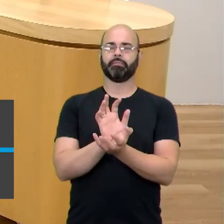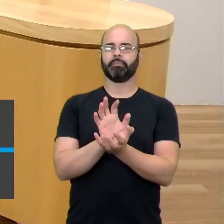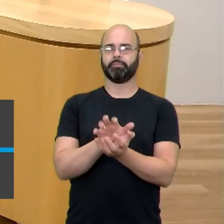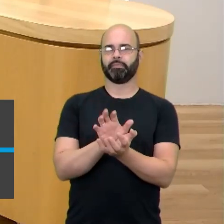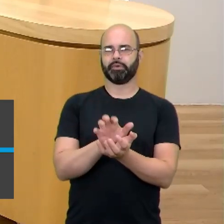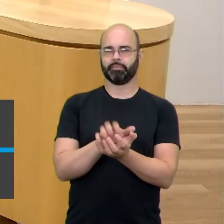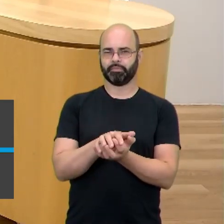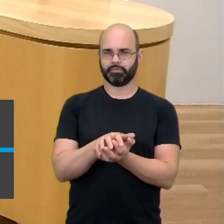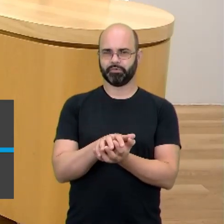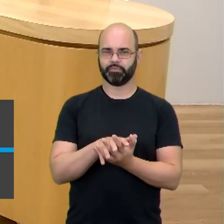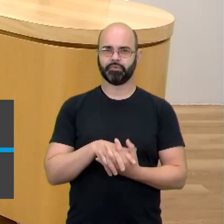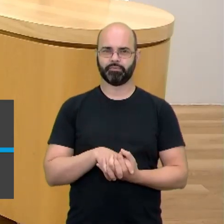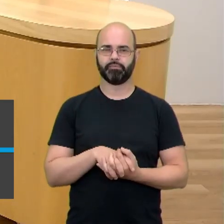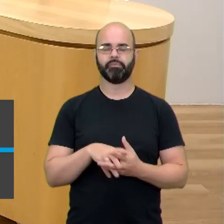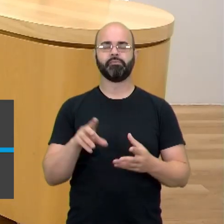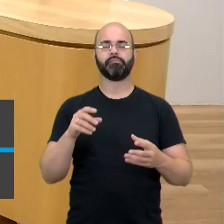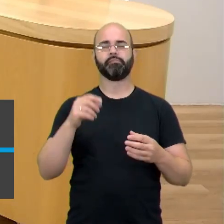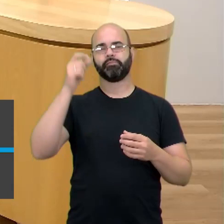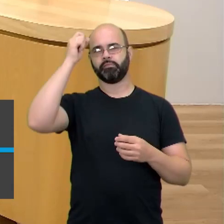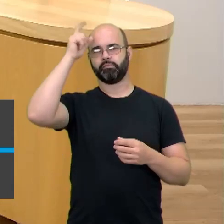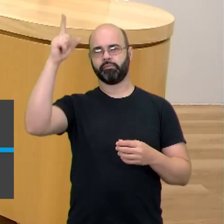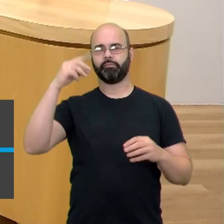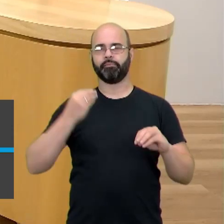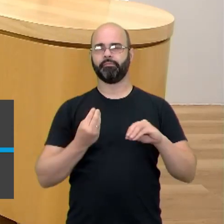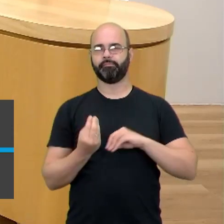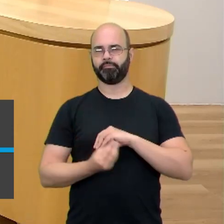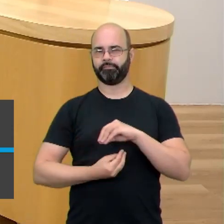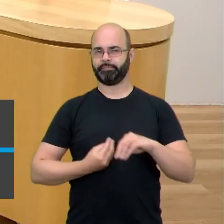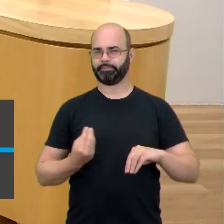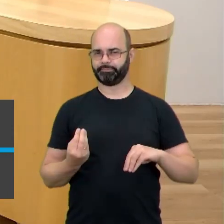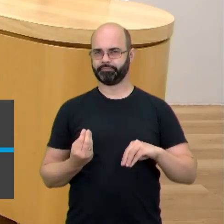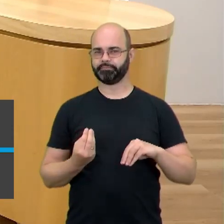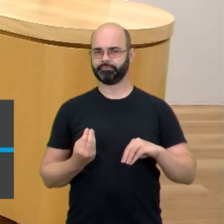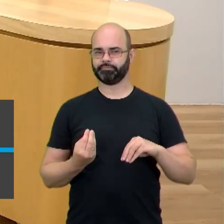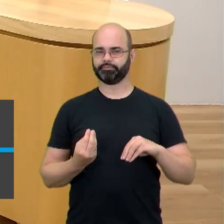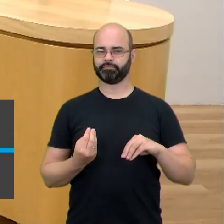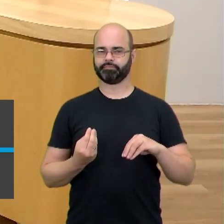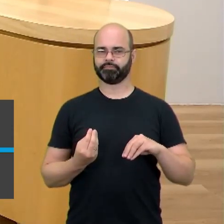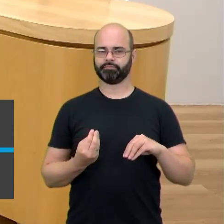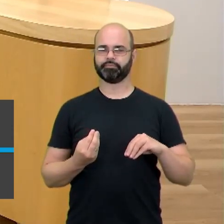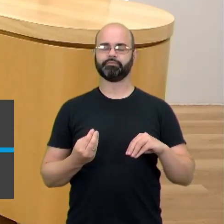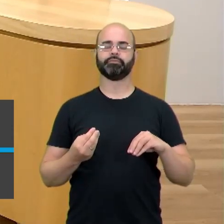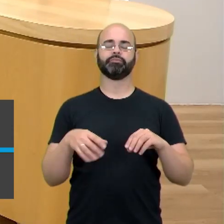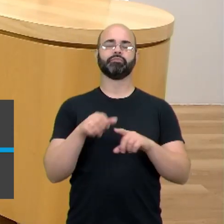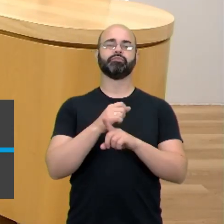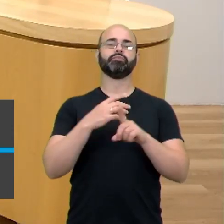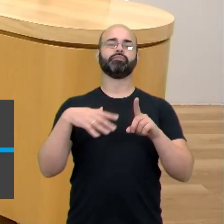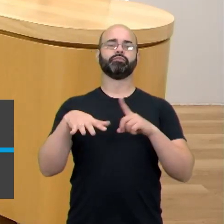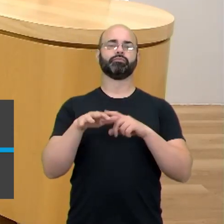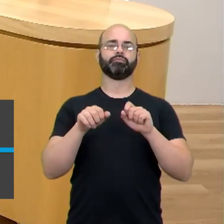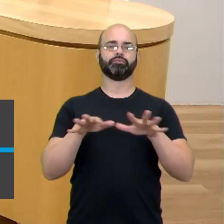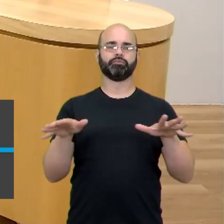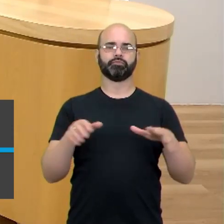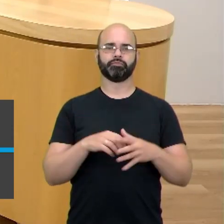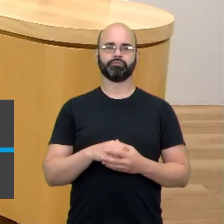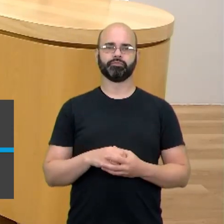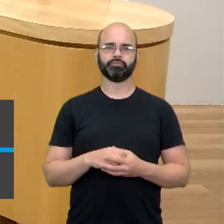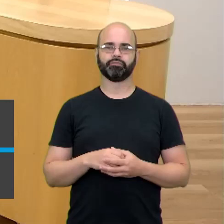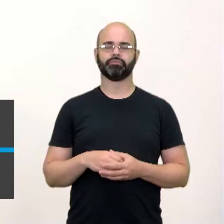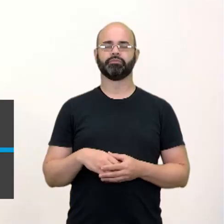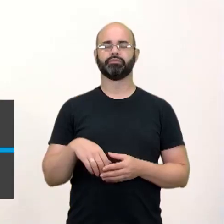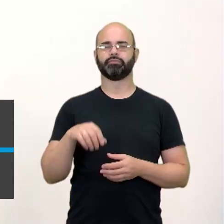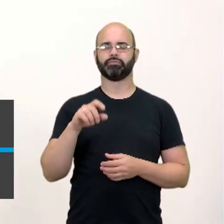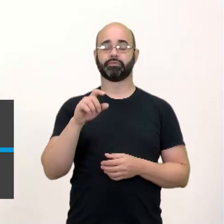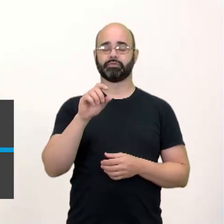trabalho unindo cultura a reflexões de amplo cunho social. Sim. Uma das canções do Chic Science,